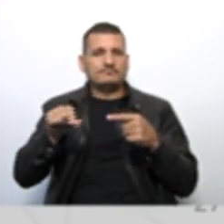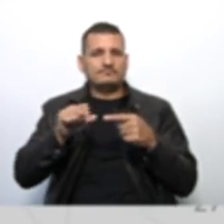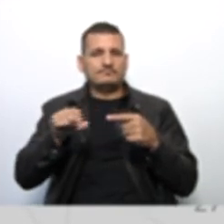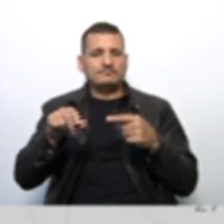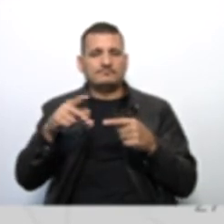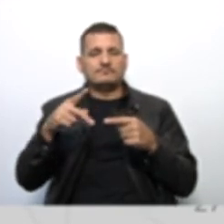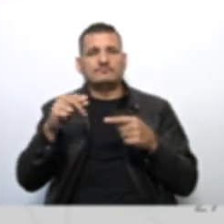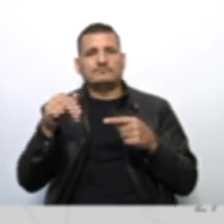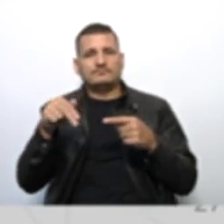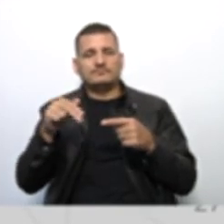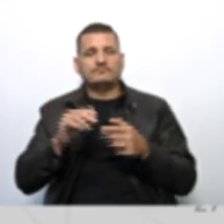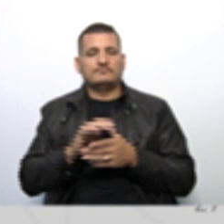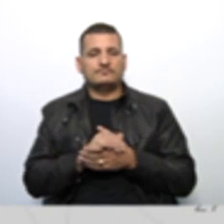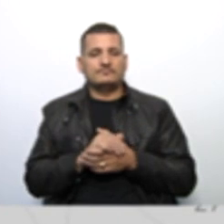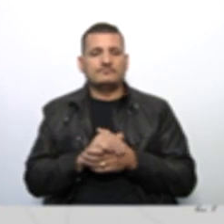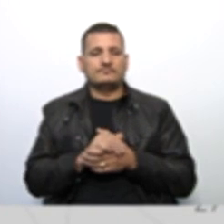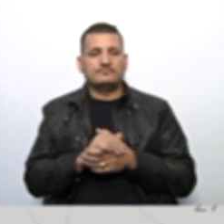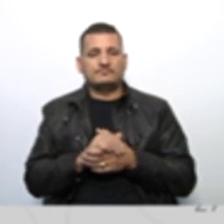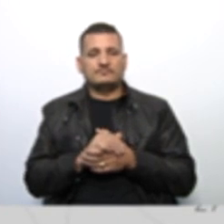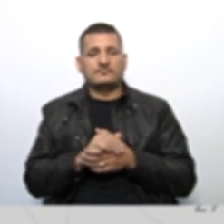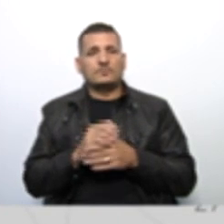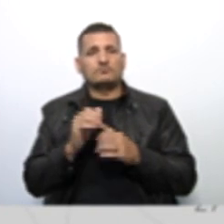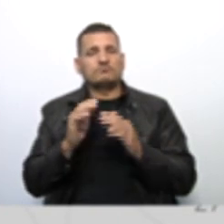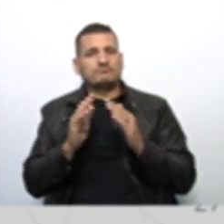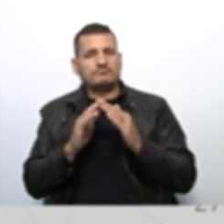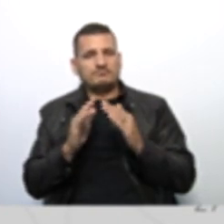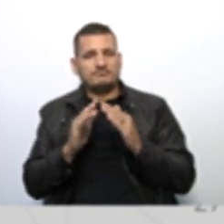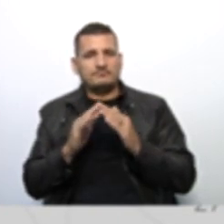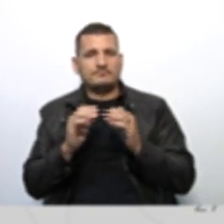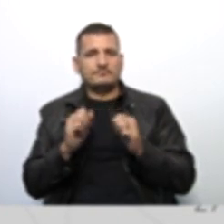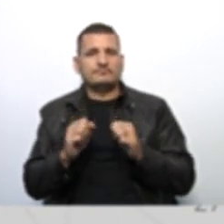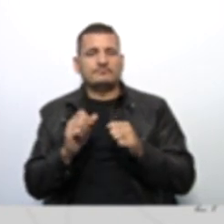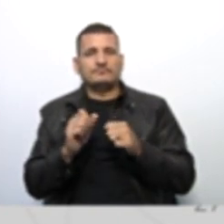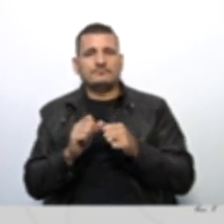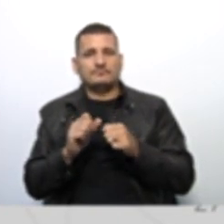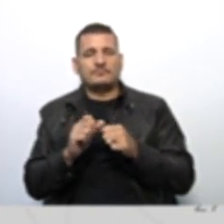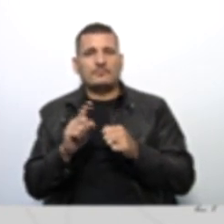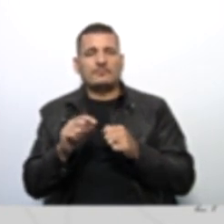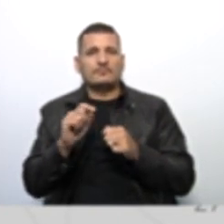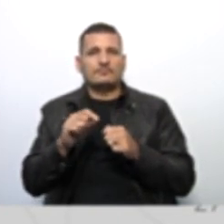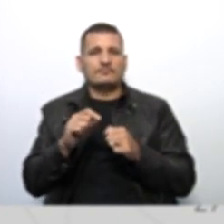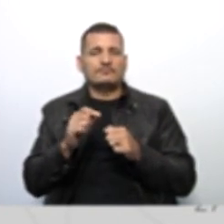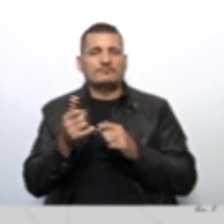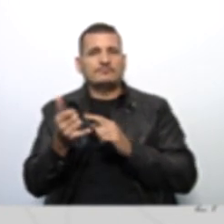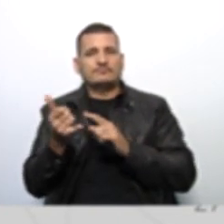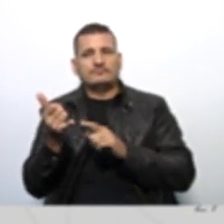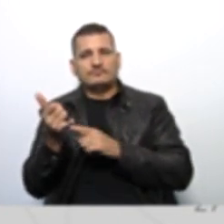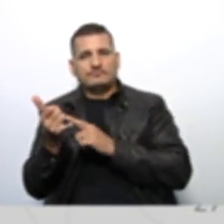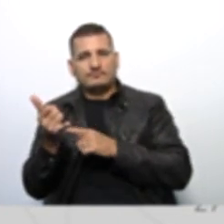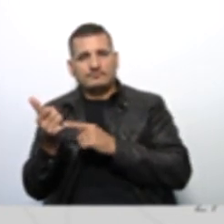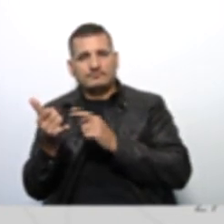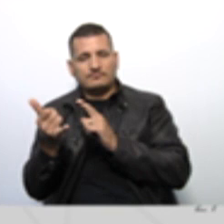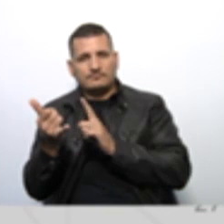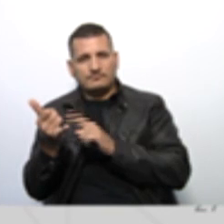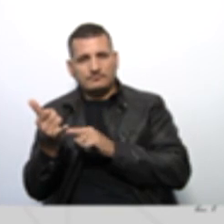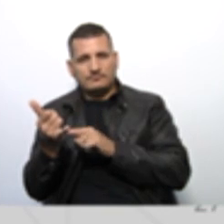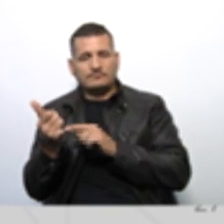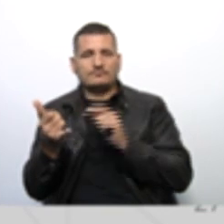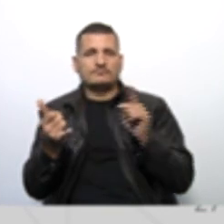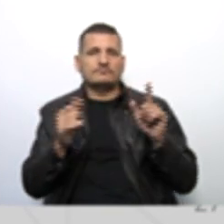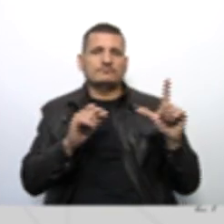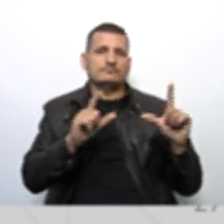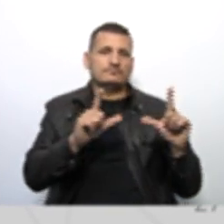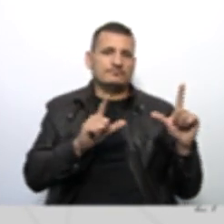PAN. Pode fazer isso em casa, né, professor? Pode fazer em casa, sim. Quer conectar o smartphone com a Smart